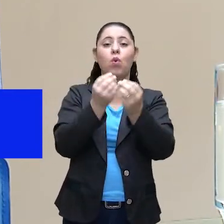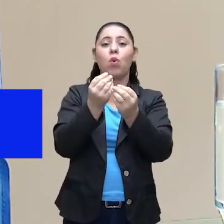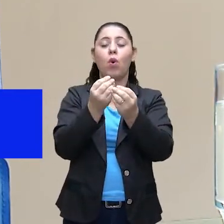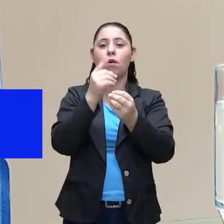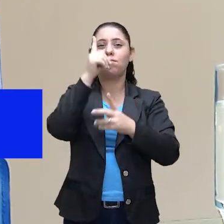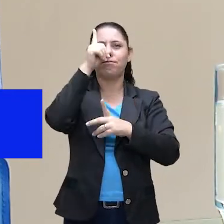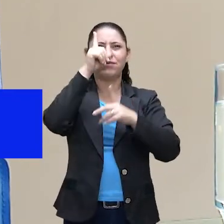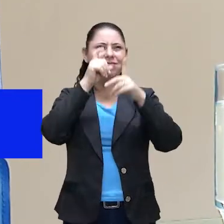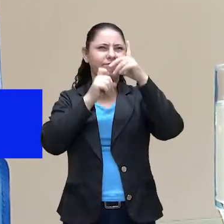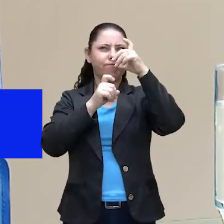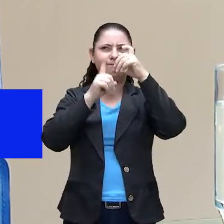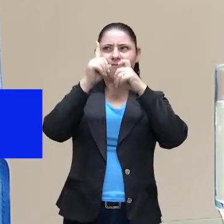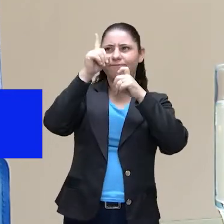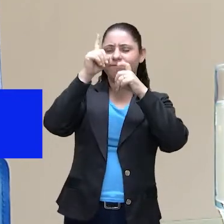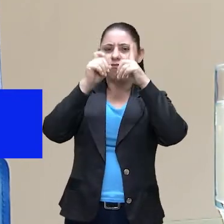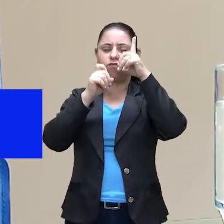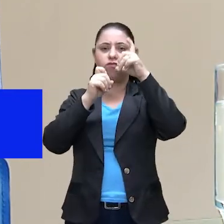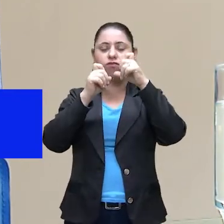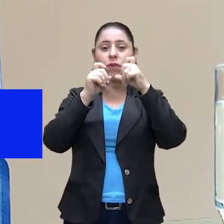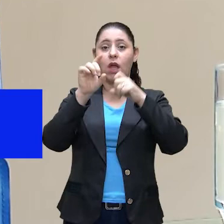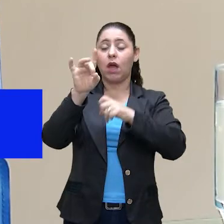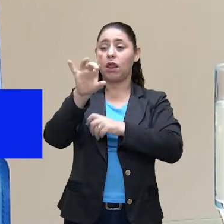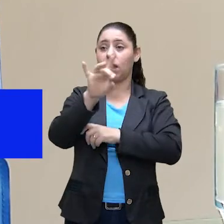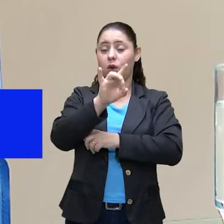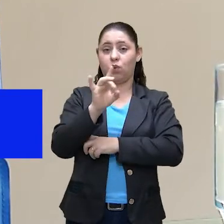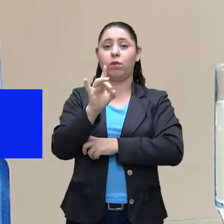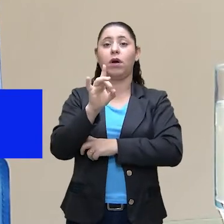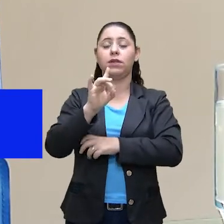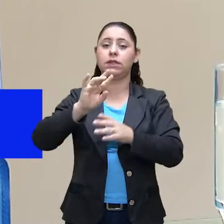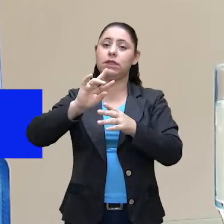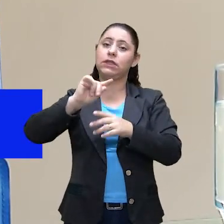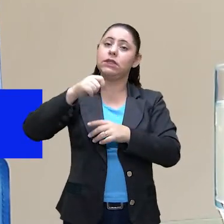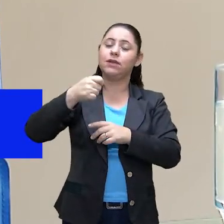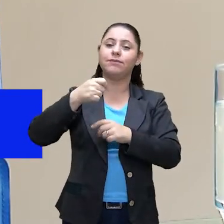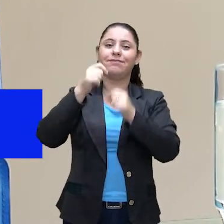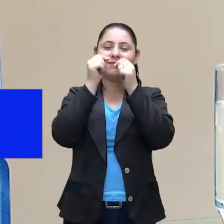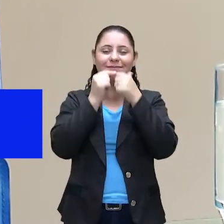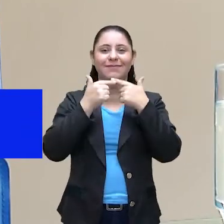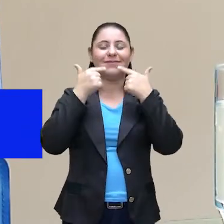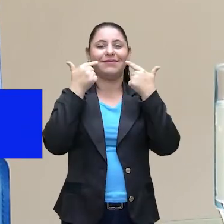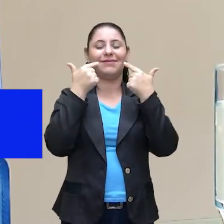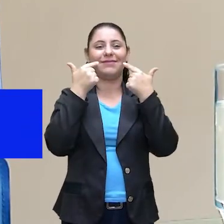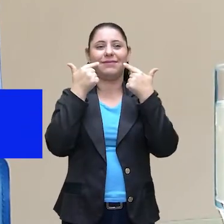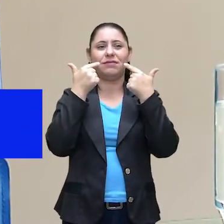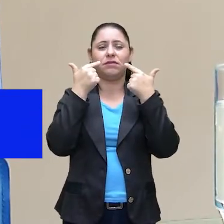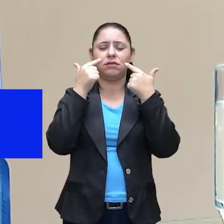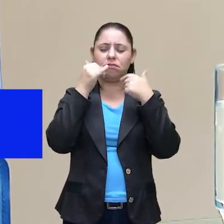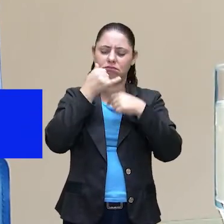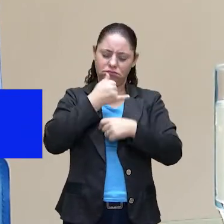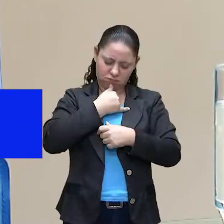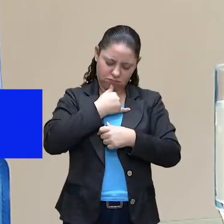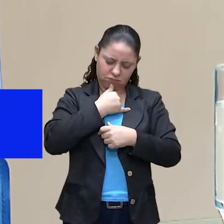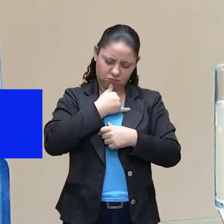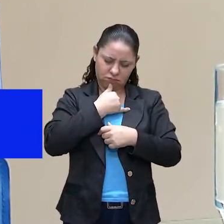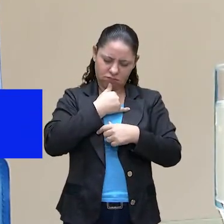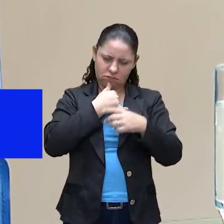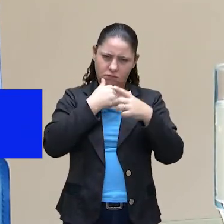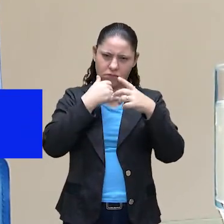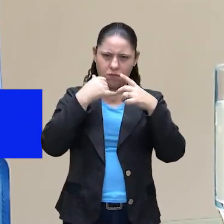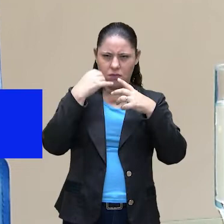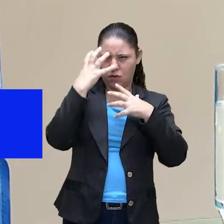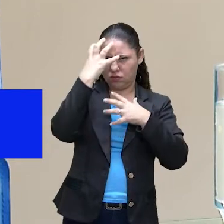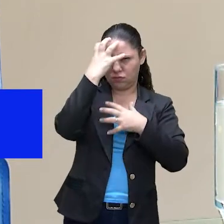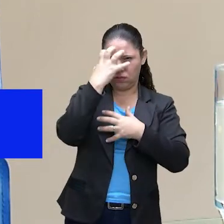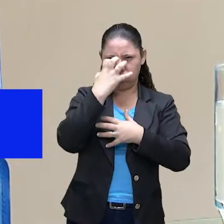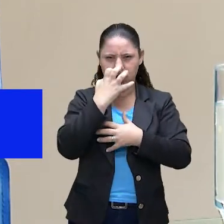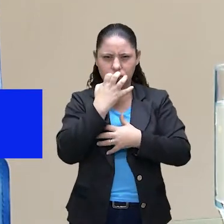as expressões faciais, o que cada expressão significa, como é um sorriso, um rosto triste, um